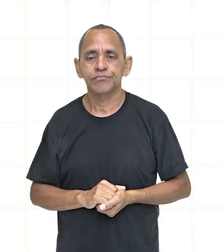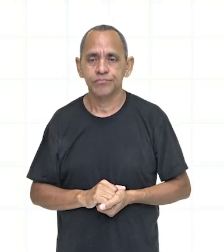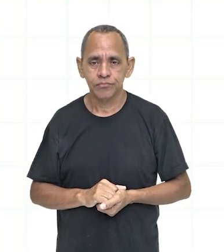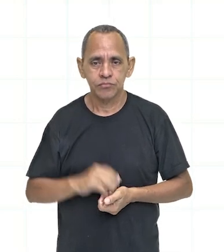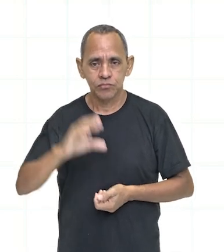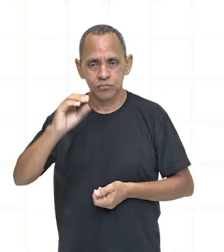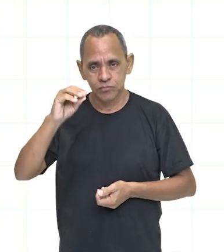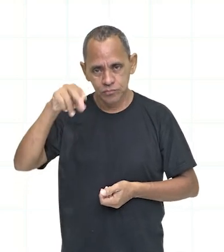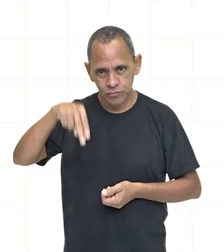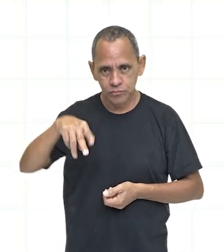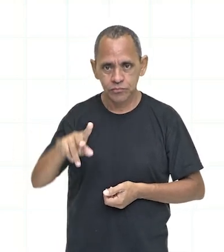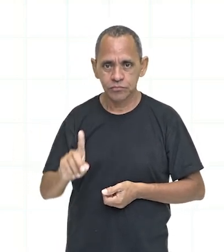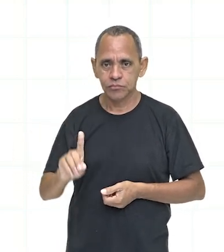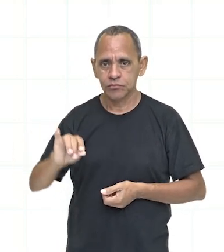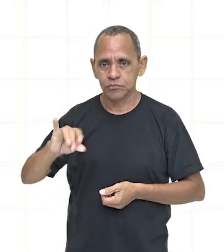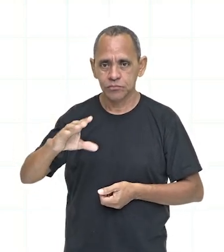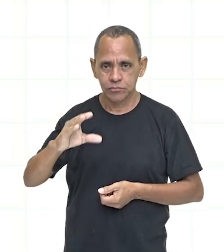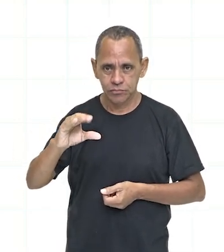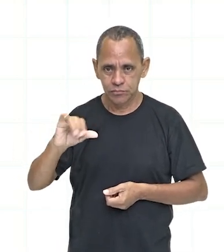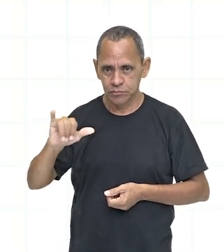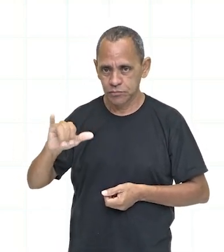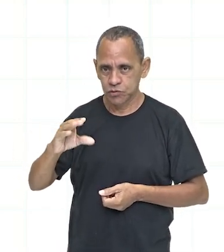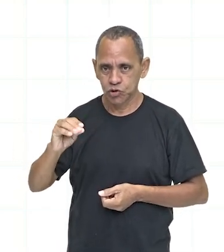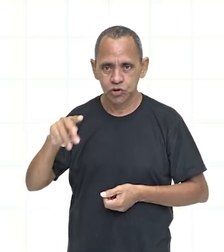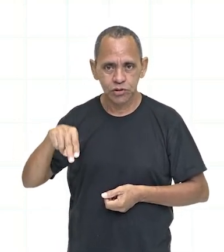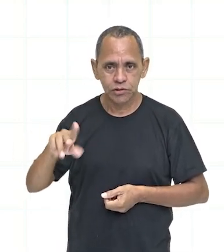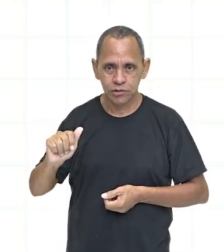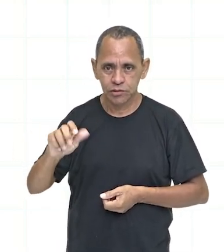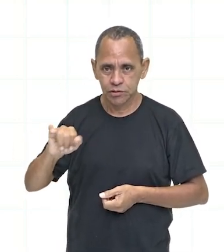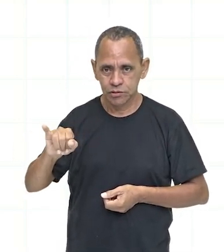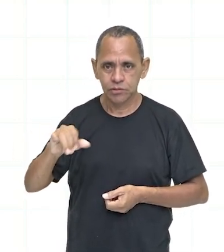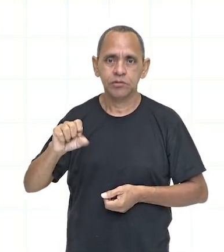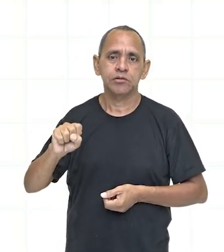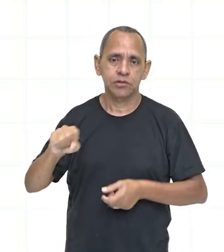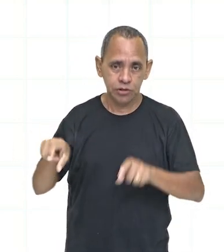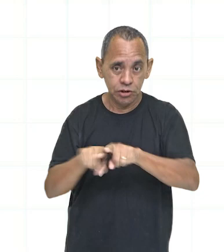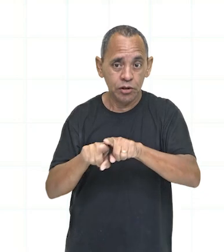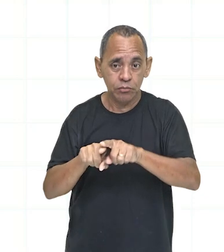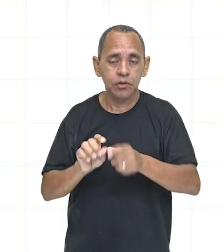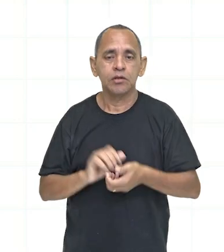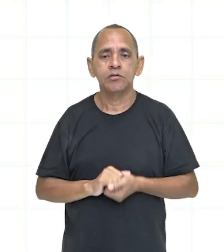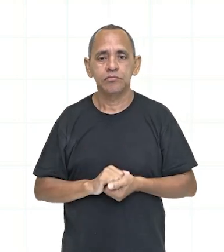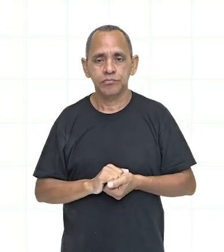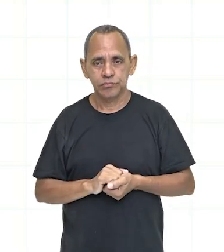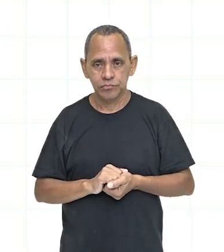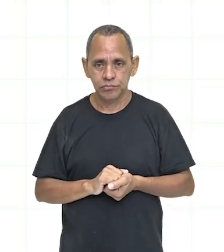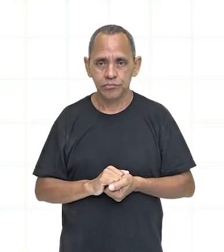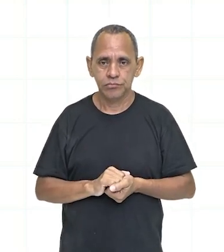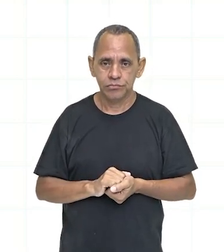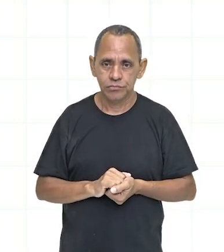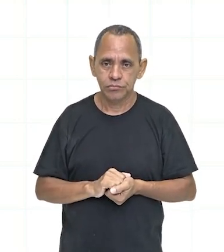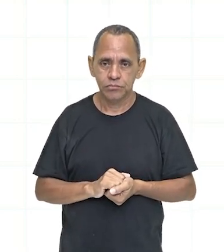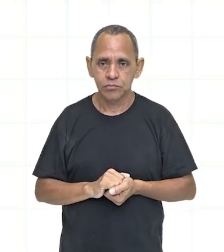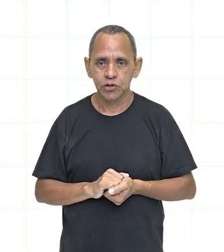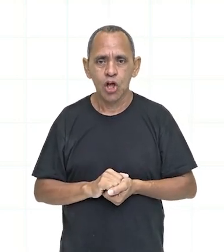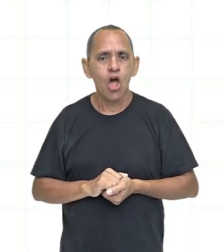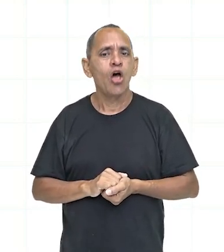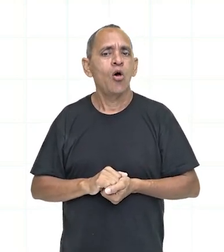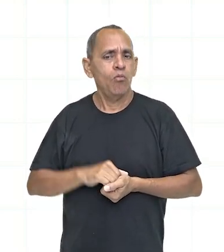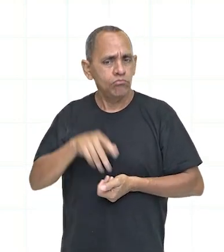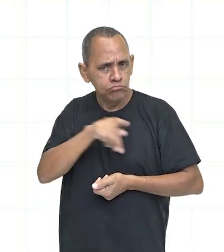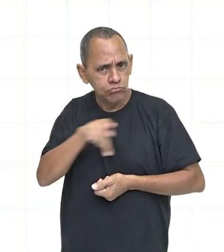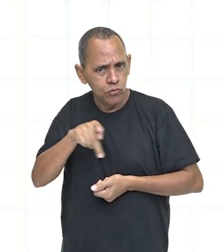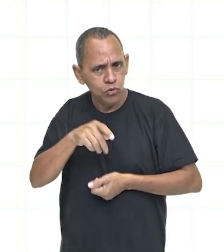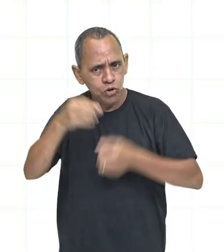condicionais. If the weather forecast predicts clear skies tomorrow, we'll plan a picnic at the